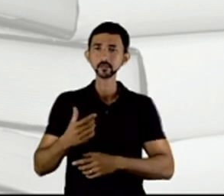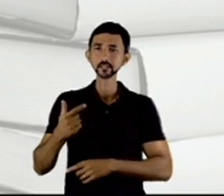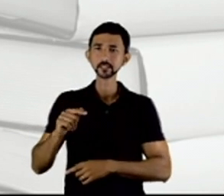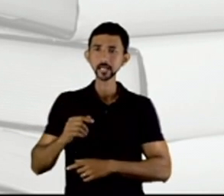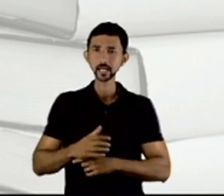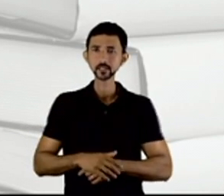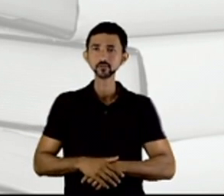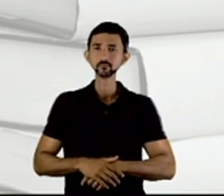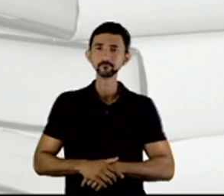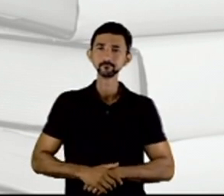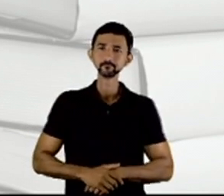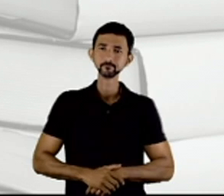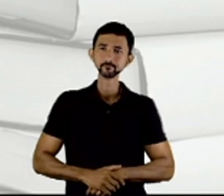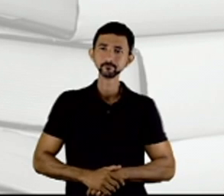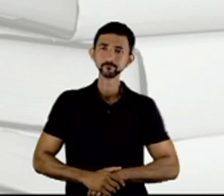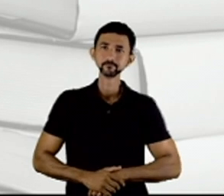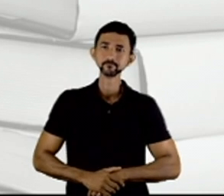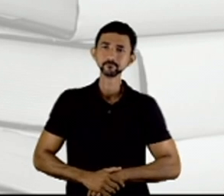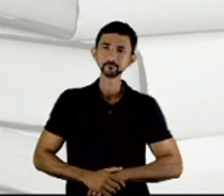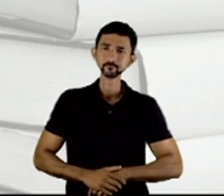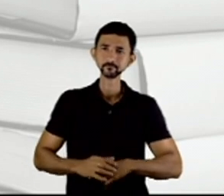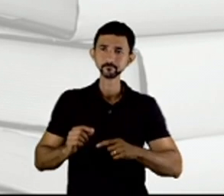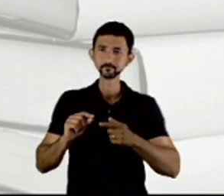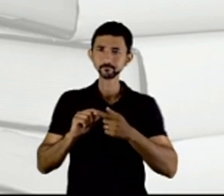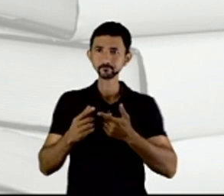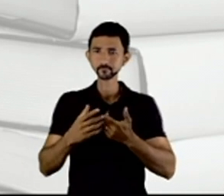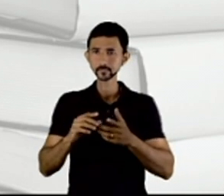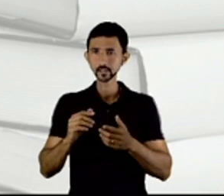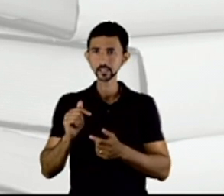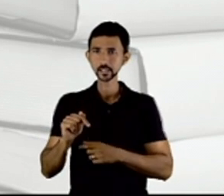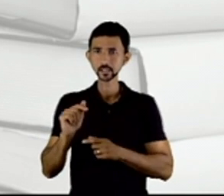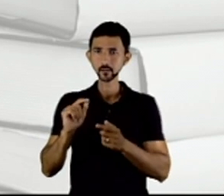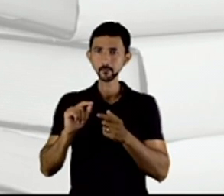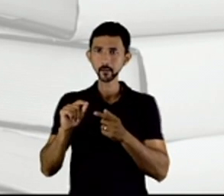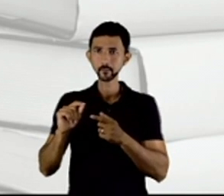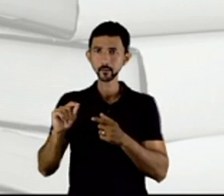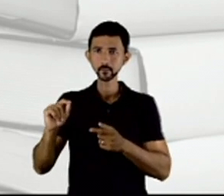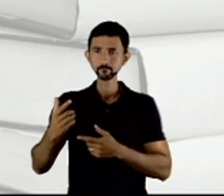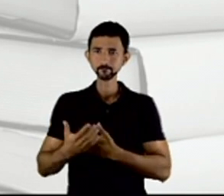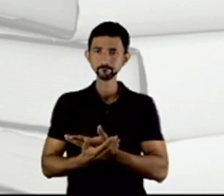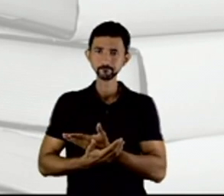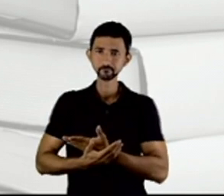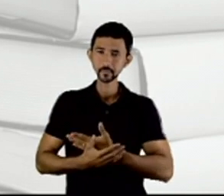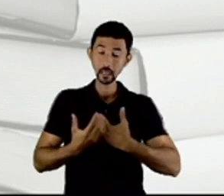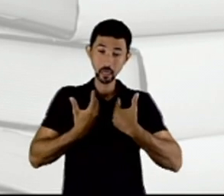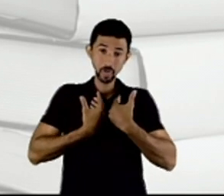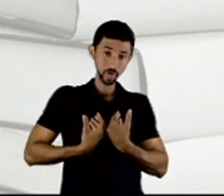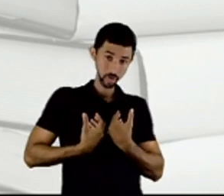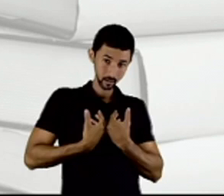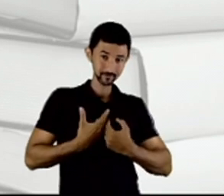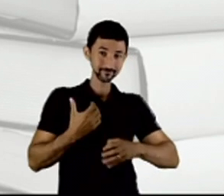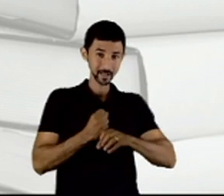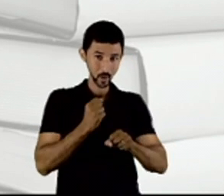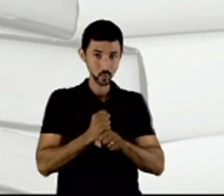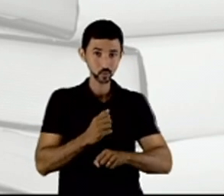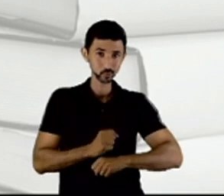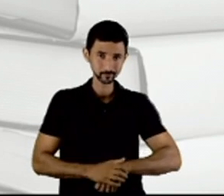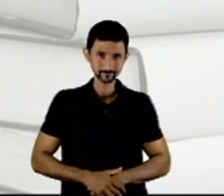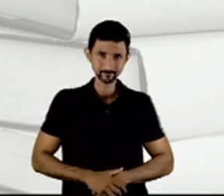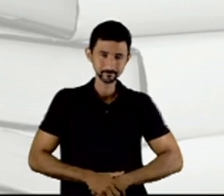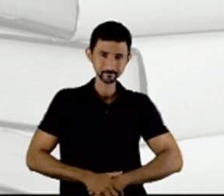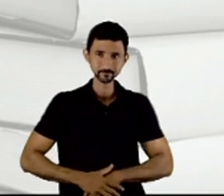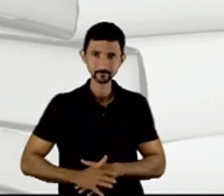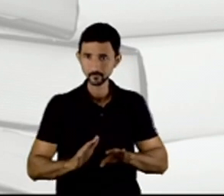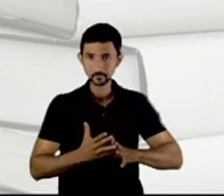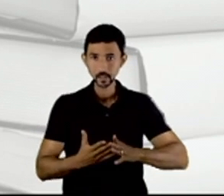40, 7. E aí você viu que eu coloquei uma reticências lá, porque eu cansei de fazer essa conta. Na verdade, não cansei.